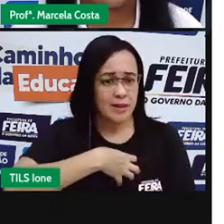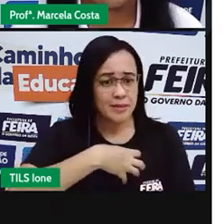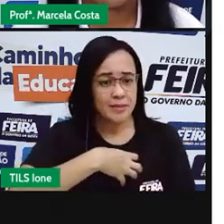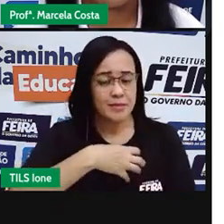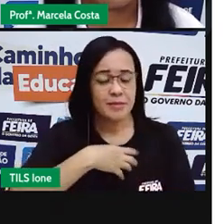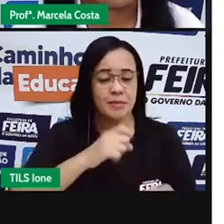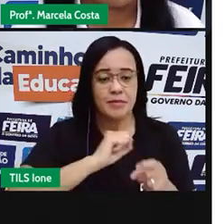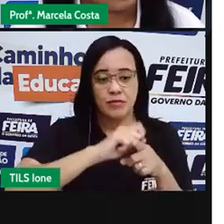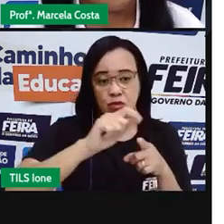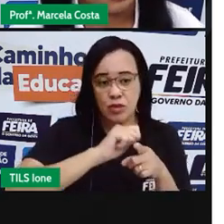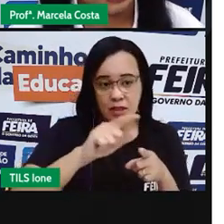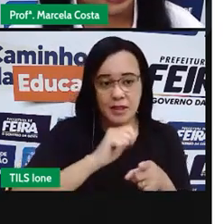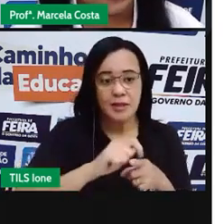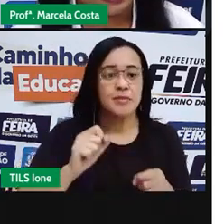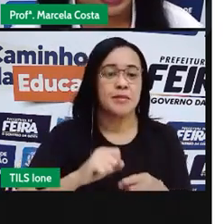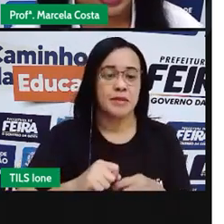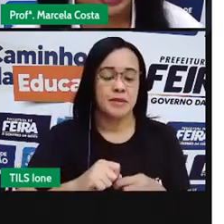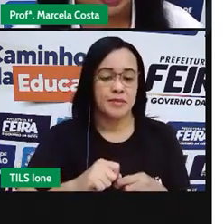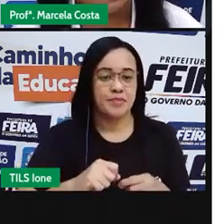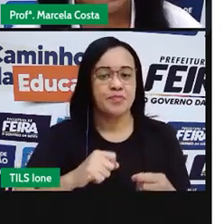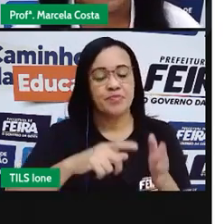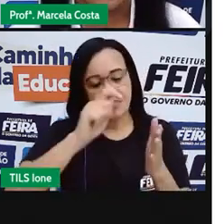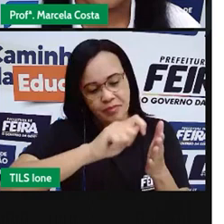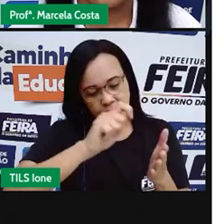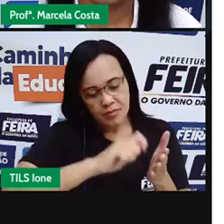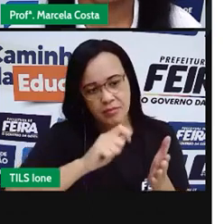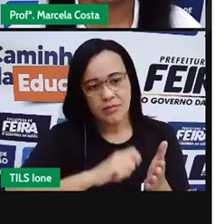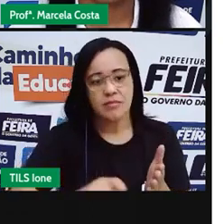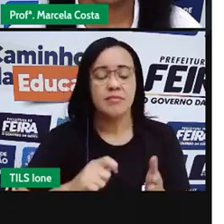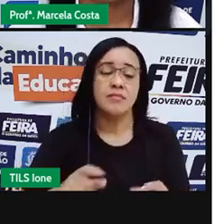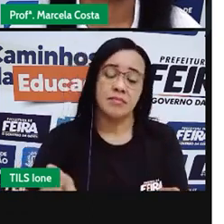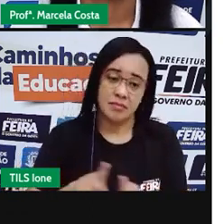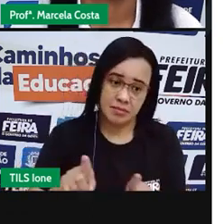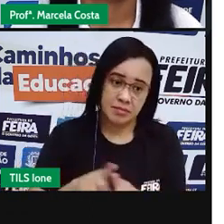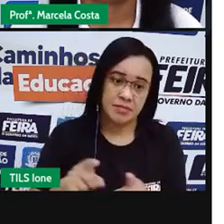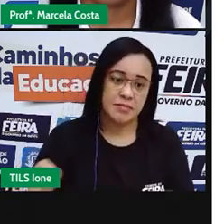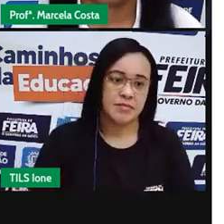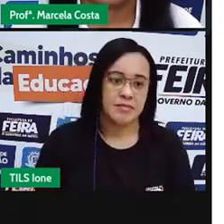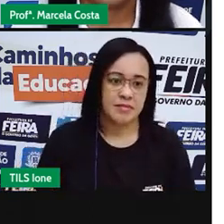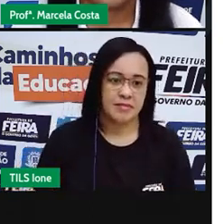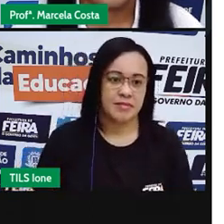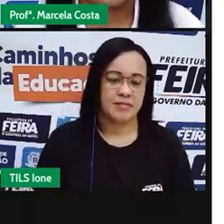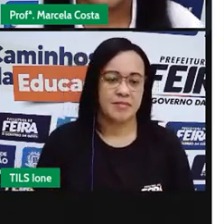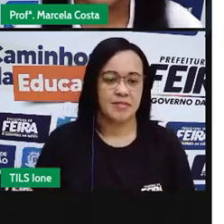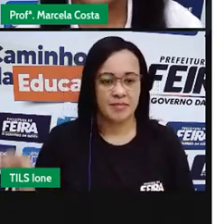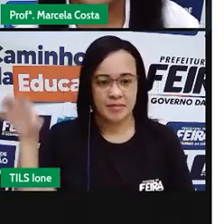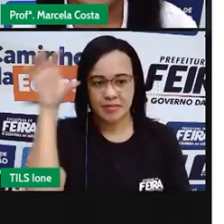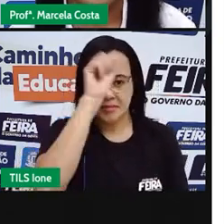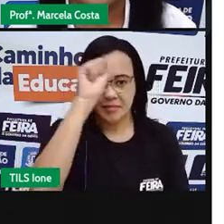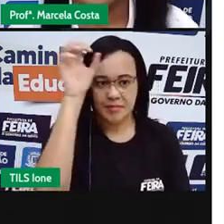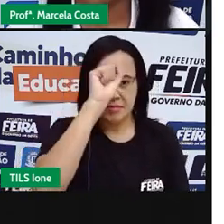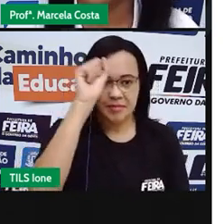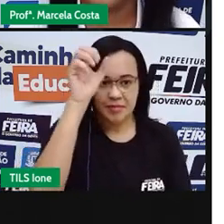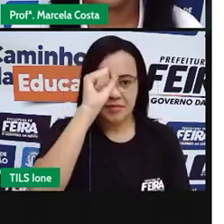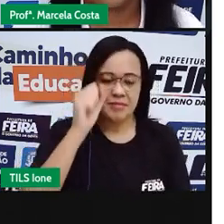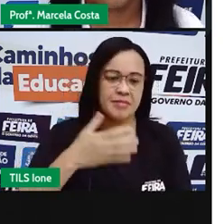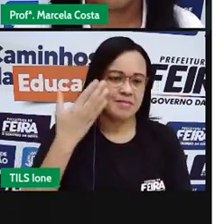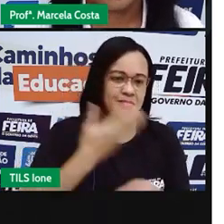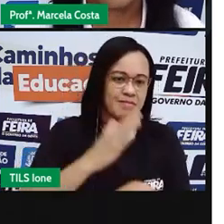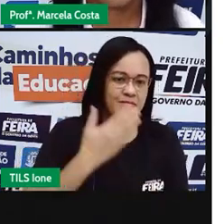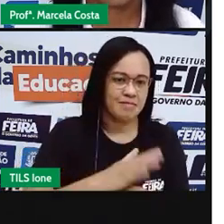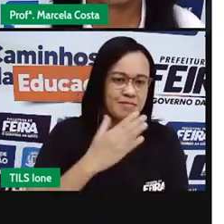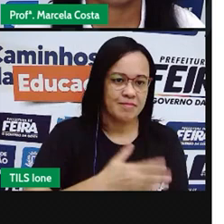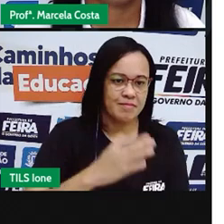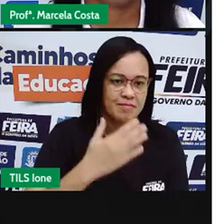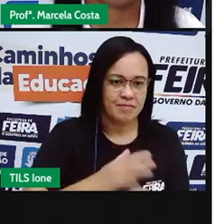fonemas, com a sua representação escrita. Além disso, você vai aprender a exercitar a imitação